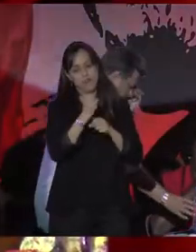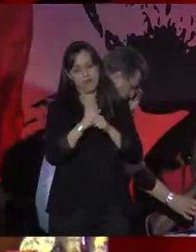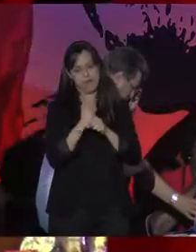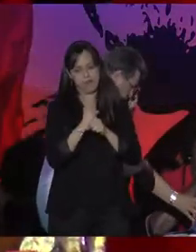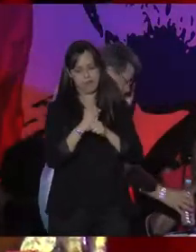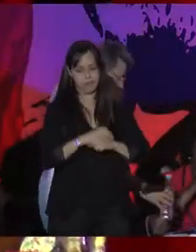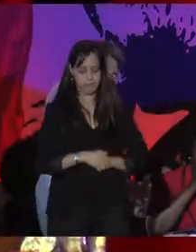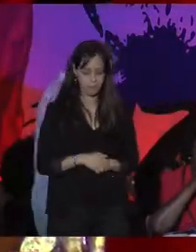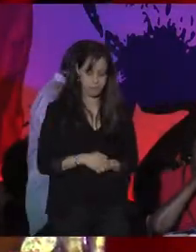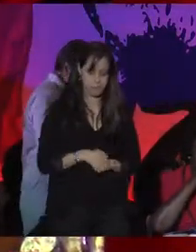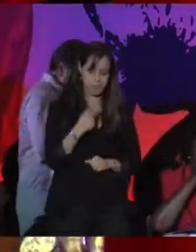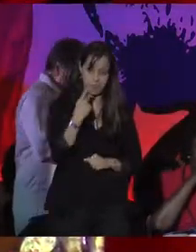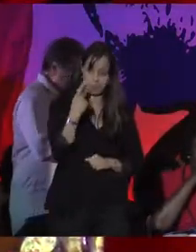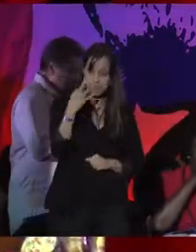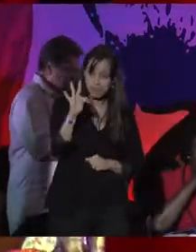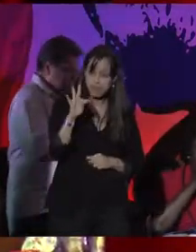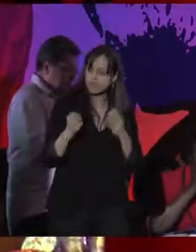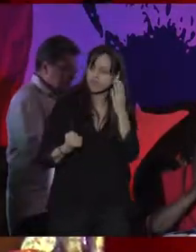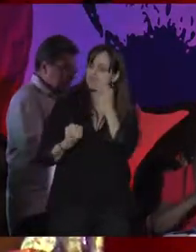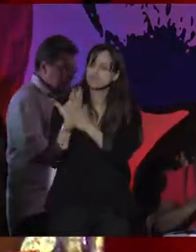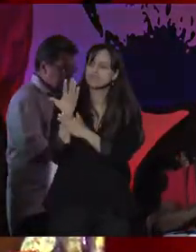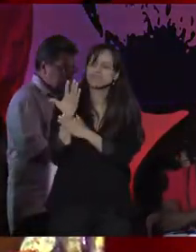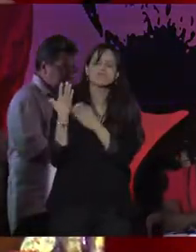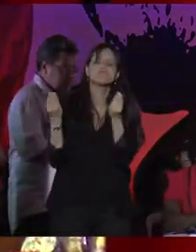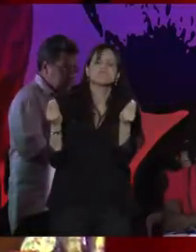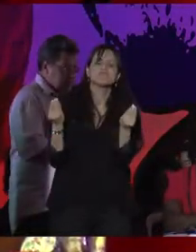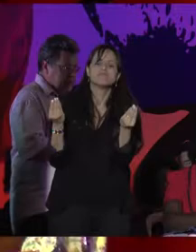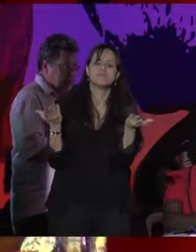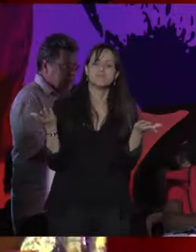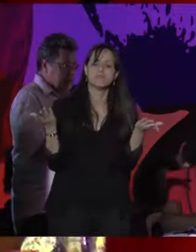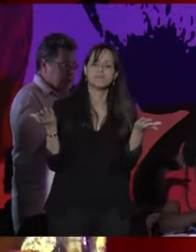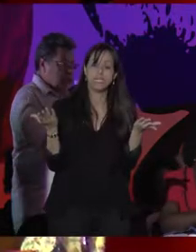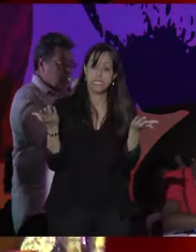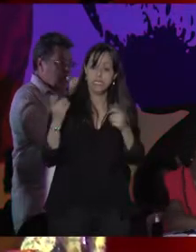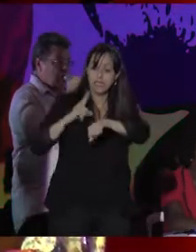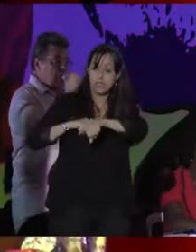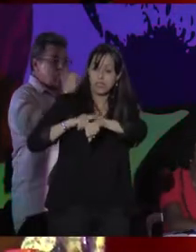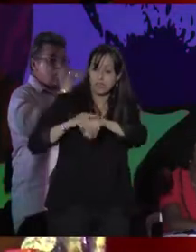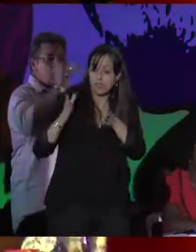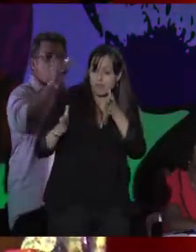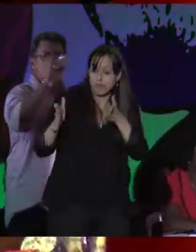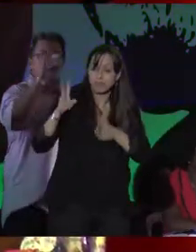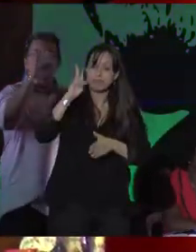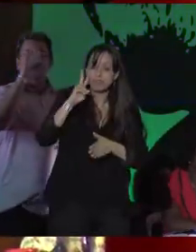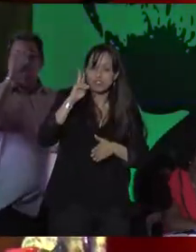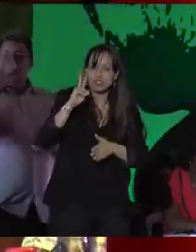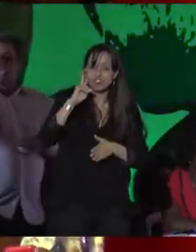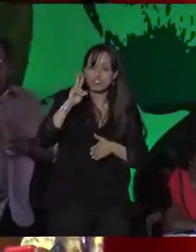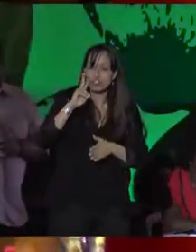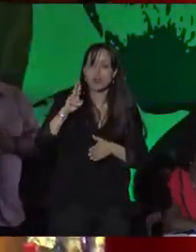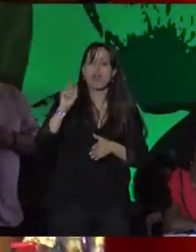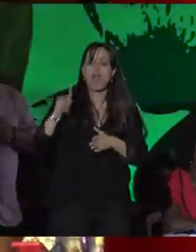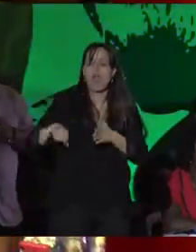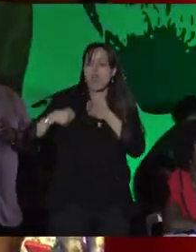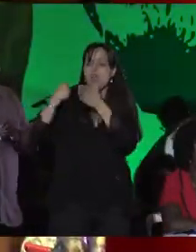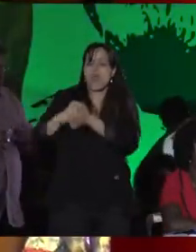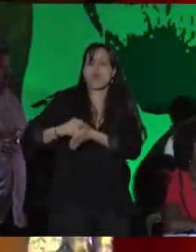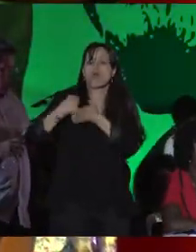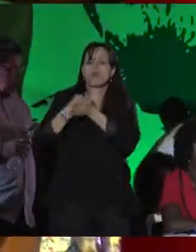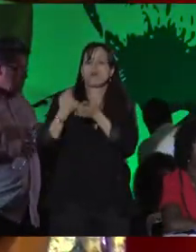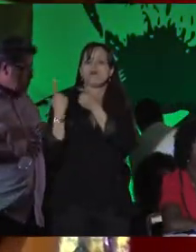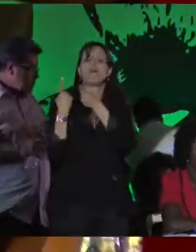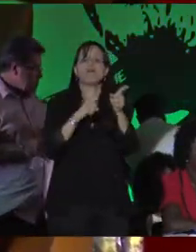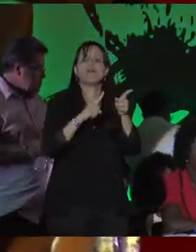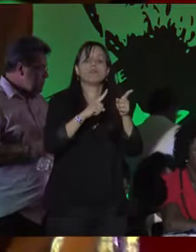O PT surge num tempo histórico de combate a uma